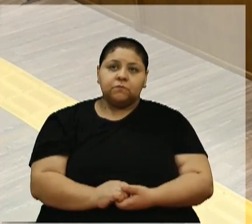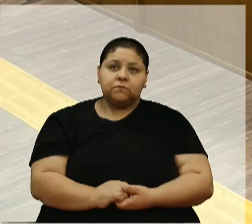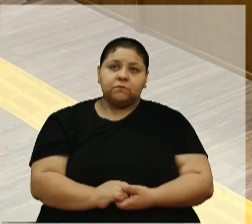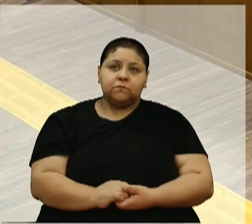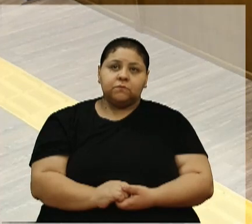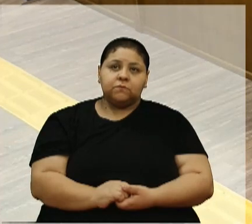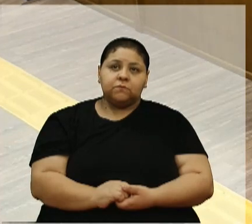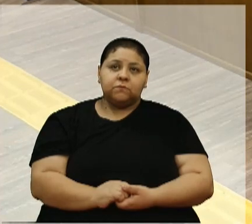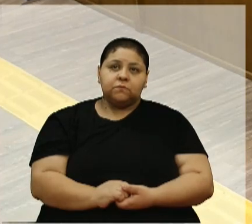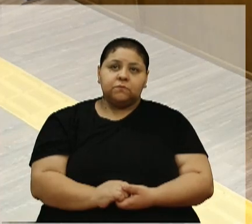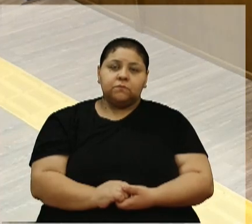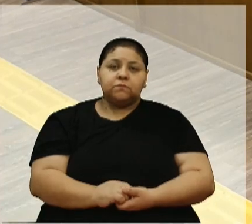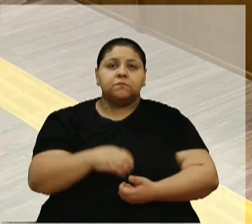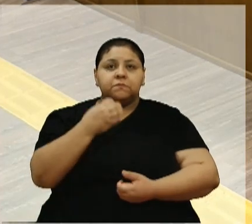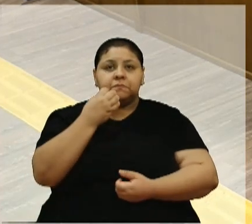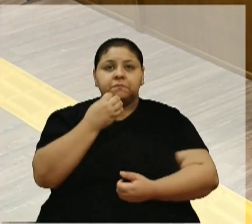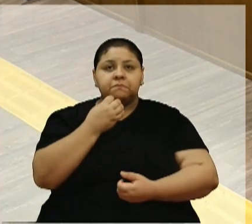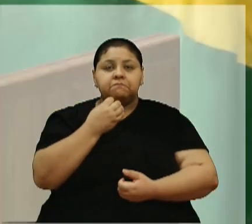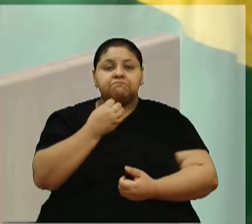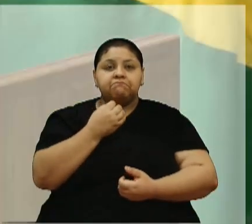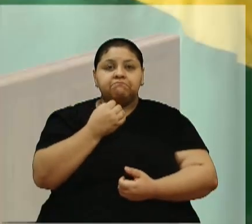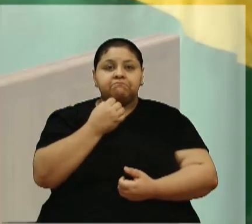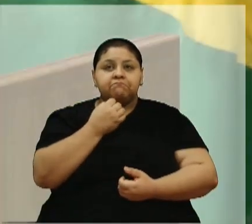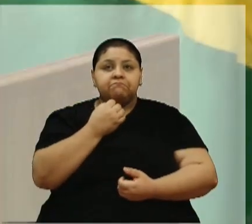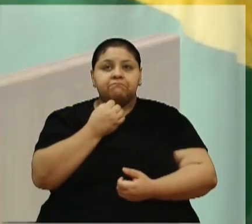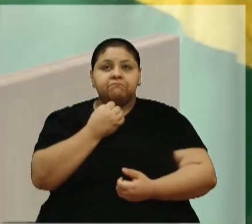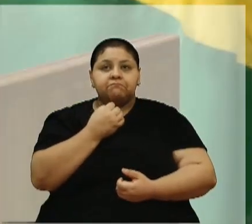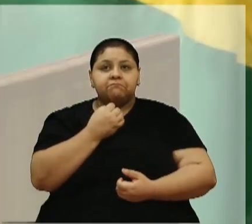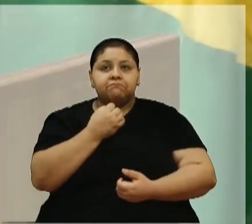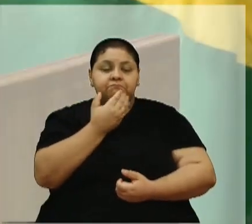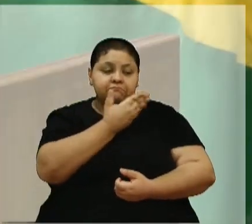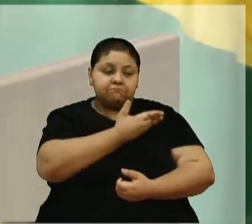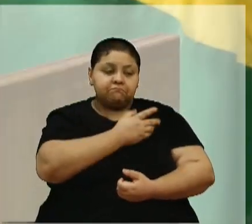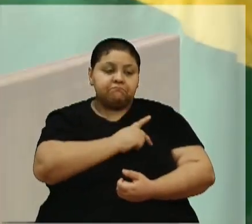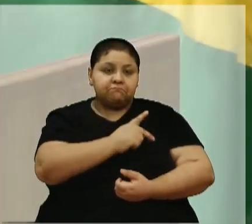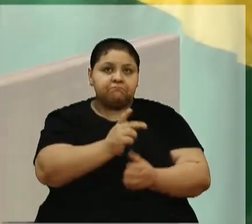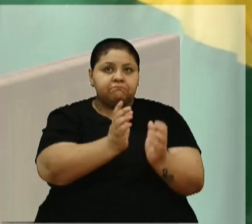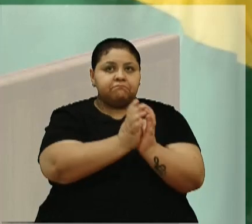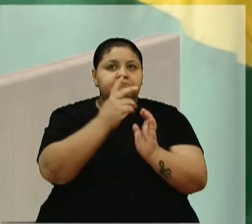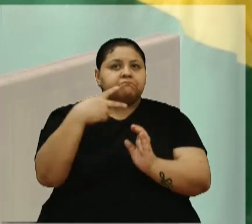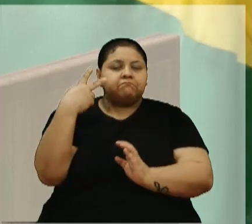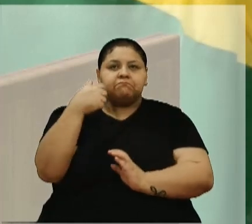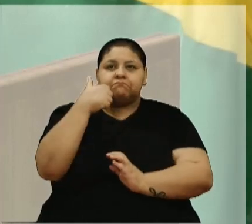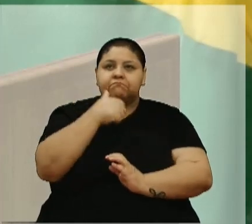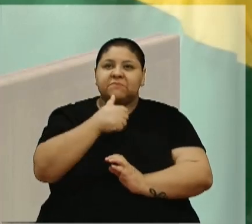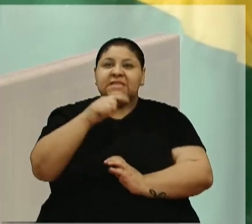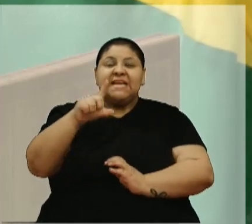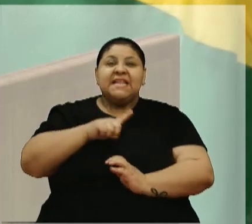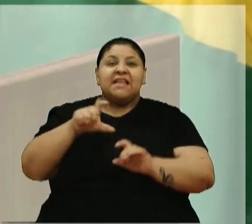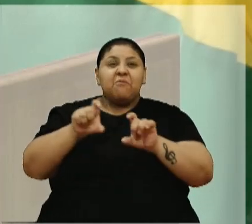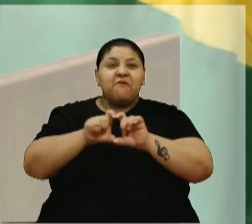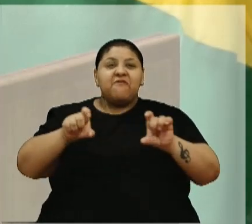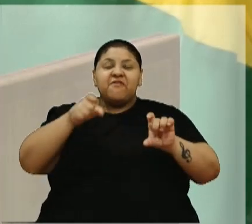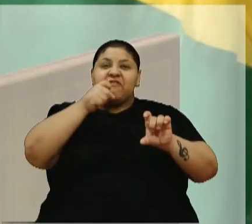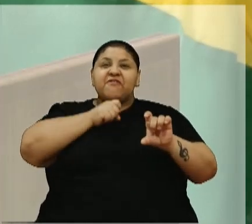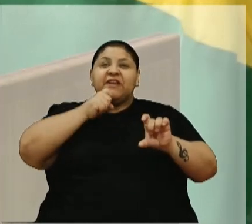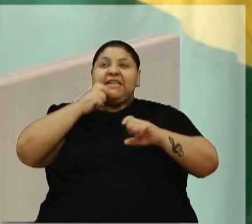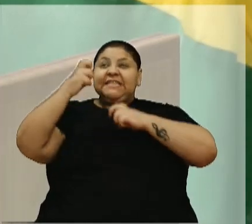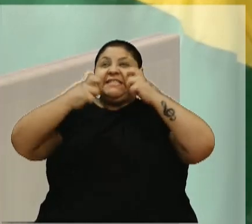Senhora presidente, nobres colegas, primeiro, tem um ditado antigo, né, que se gritar,